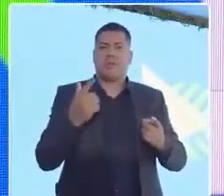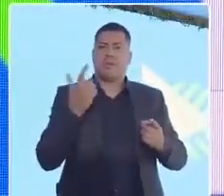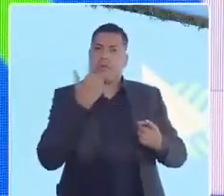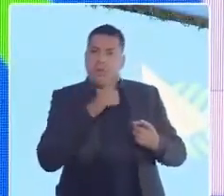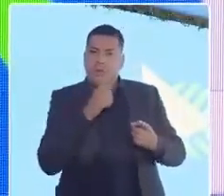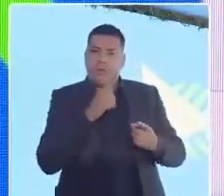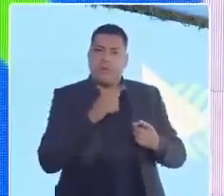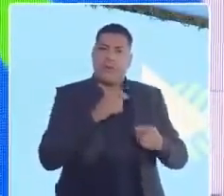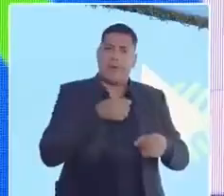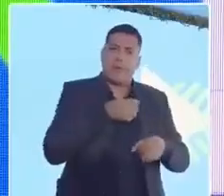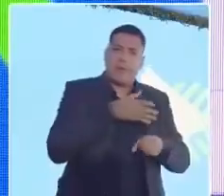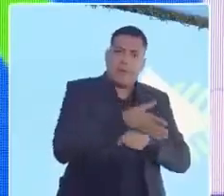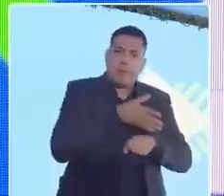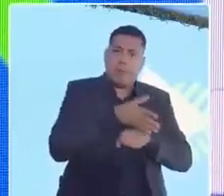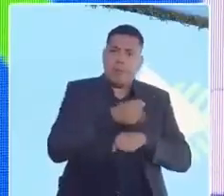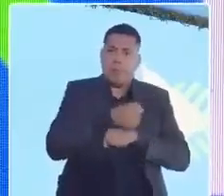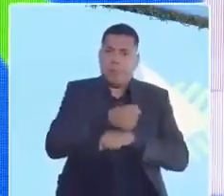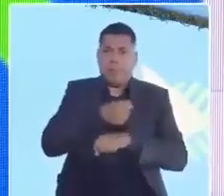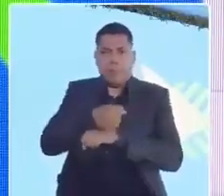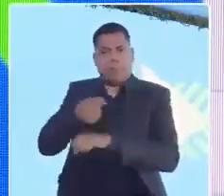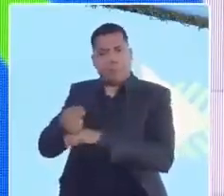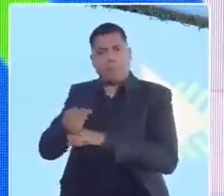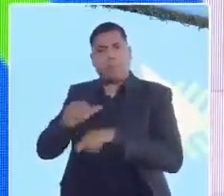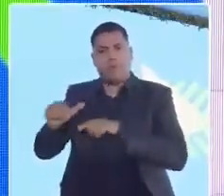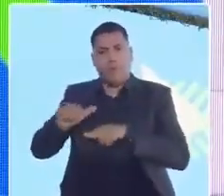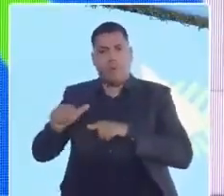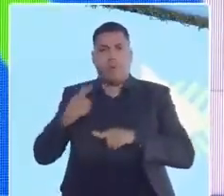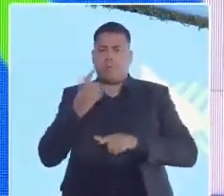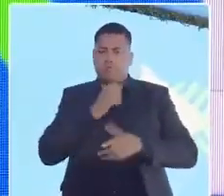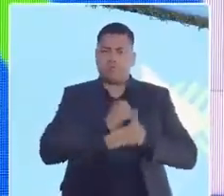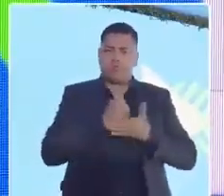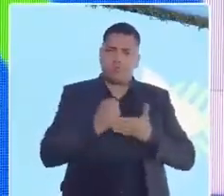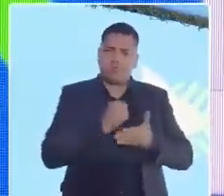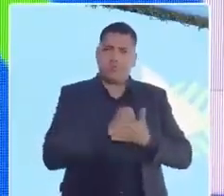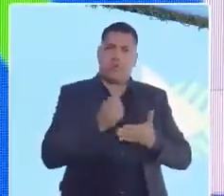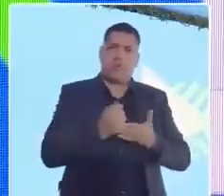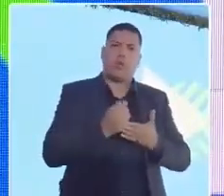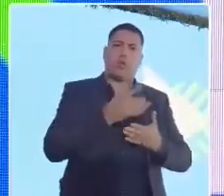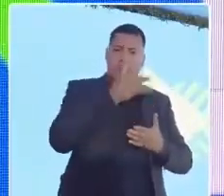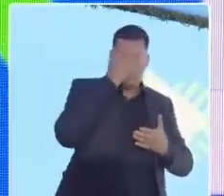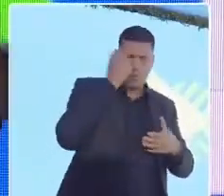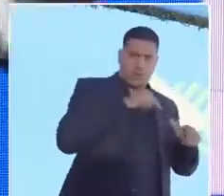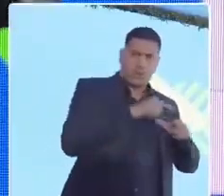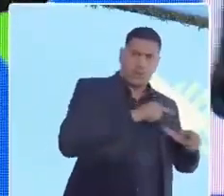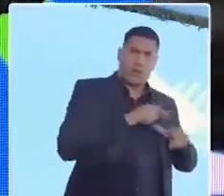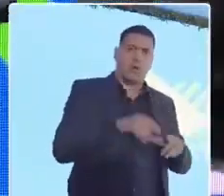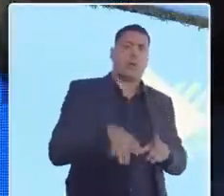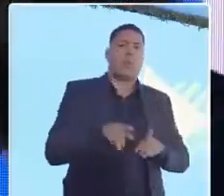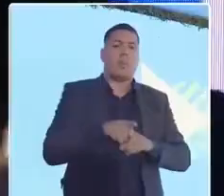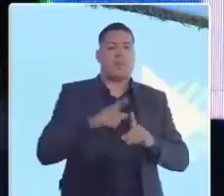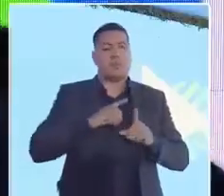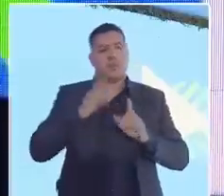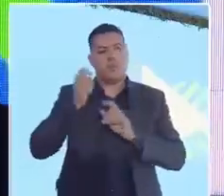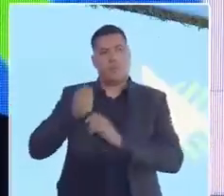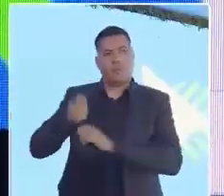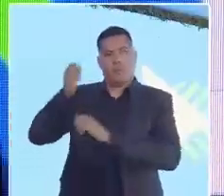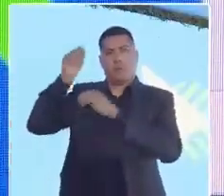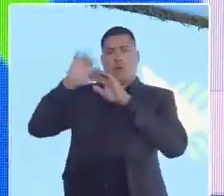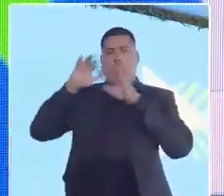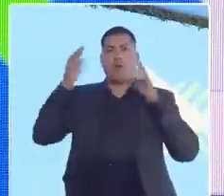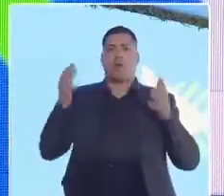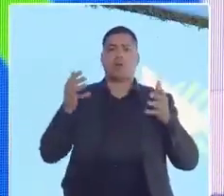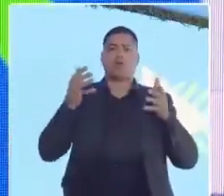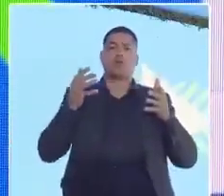temos buscado contribuir com o nosso programa guarda-chuva Amazônia para sempre batizado pela ministra Marina